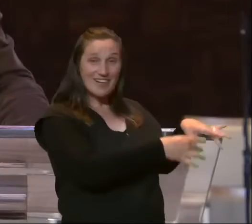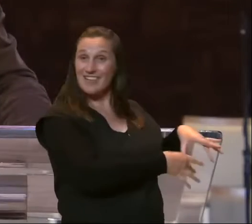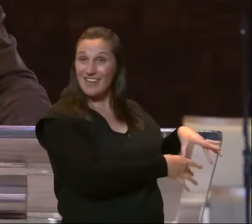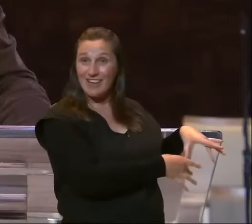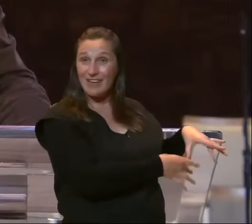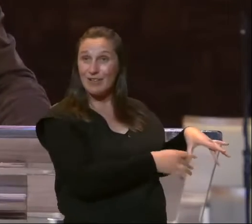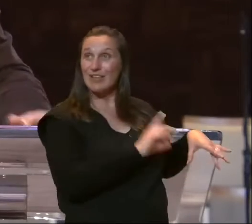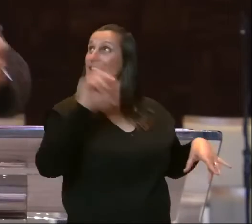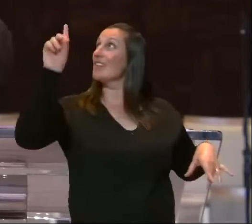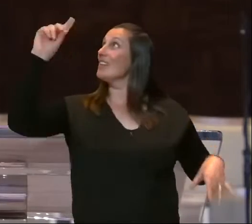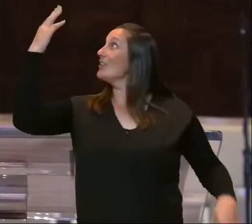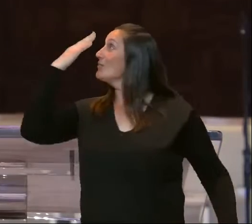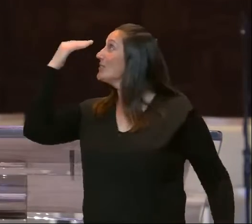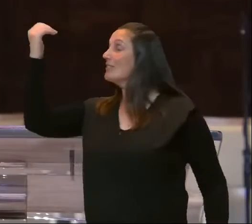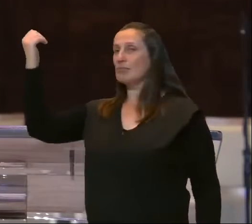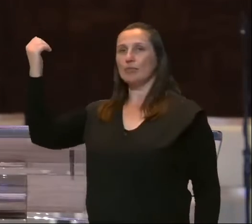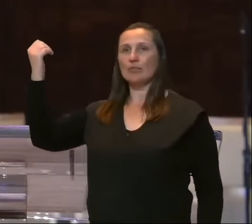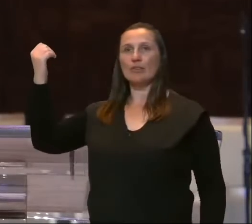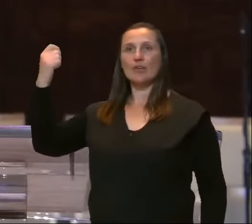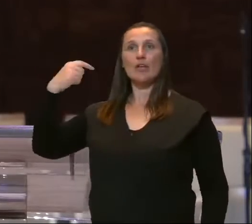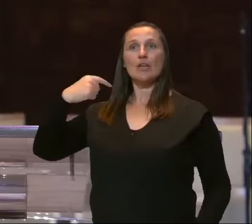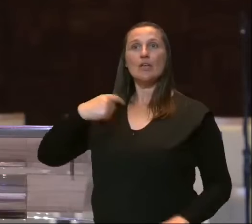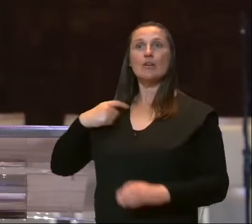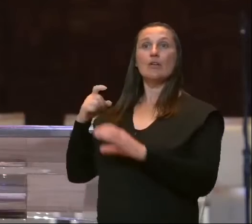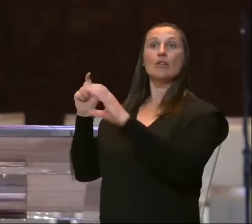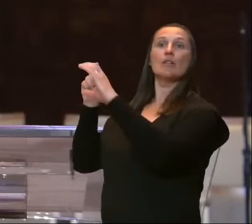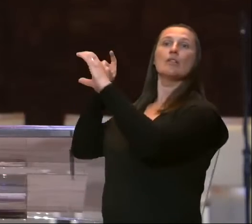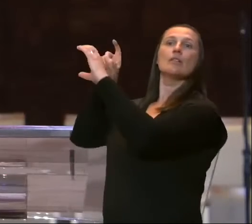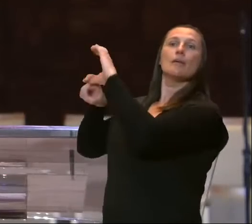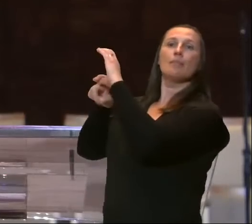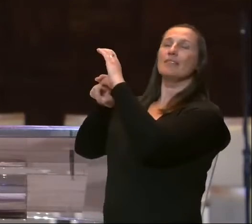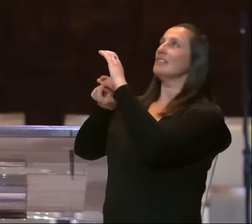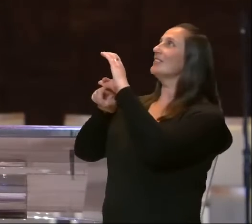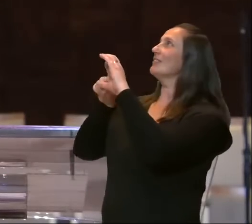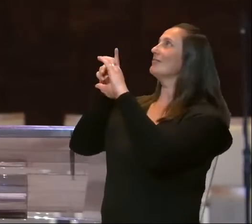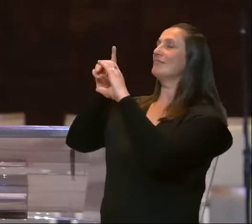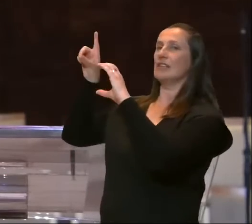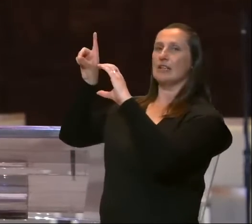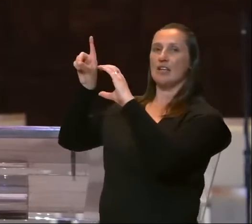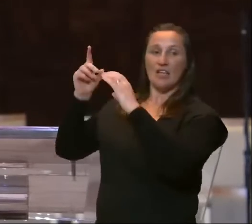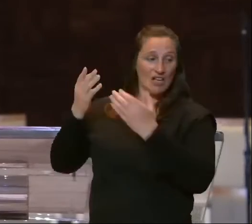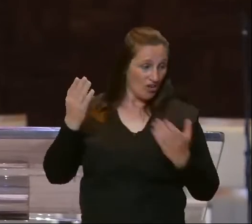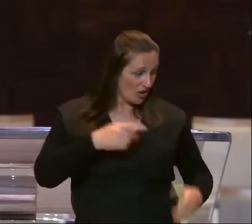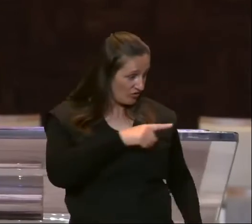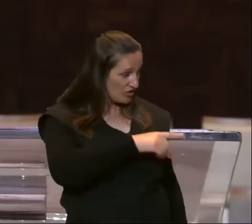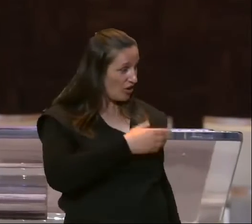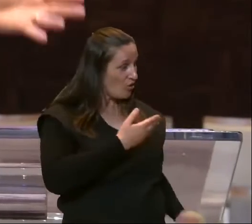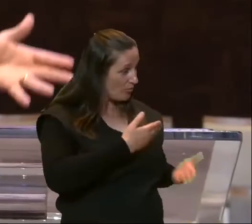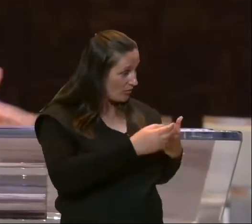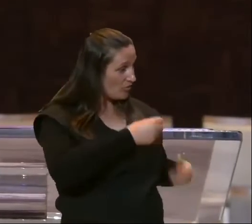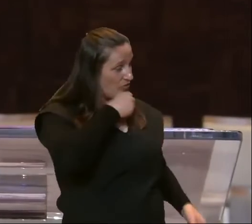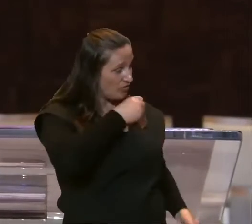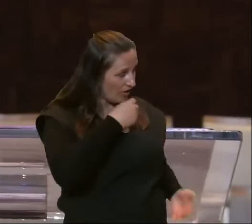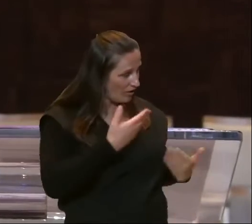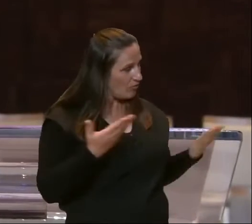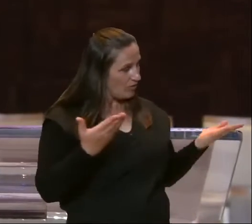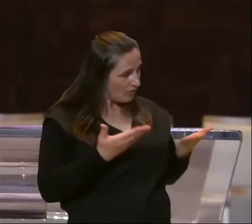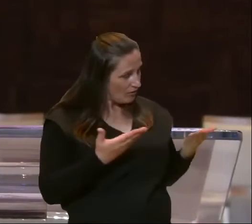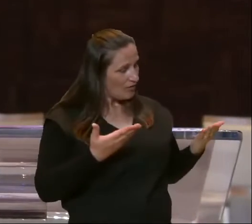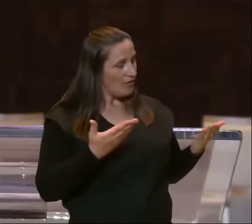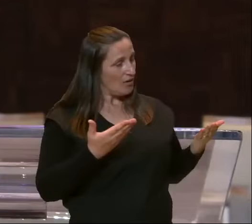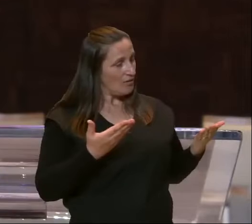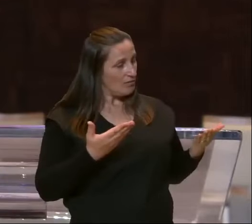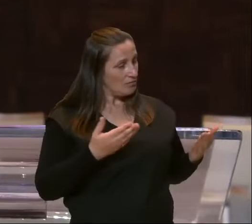chamado, e eu dependia dEle. Agora que você está velho, vou ter que ensinar as coisas do começo.